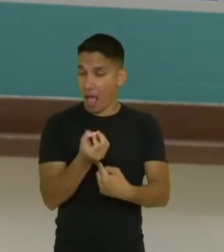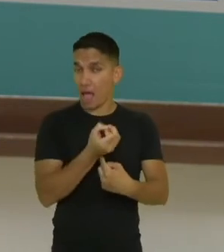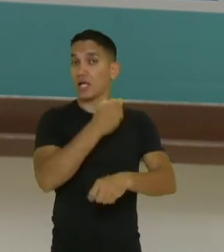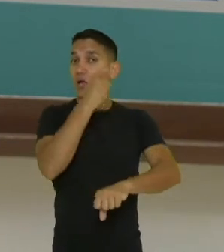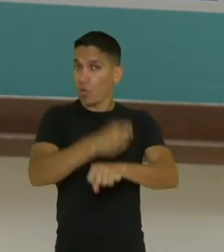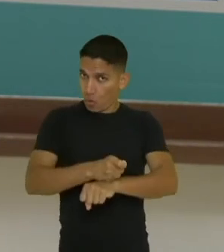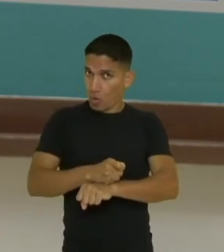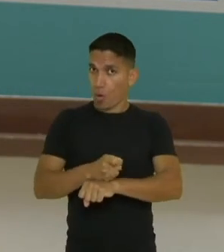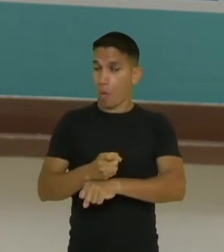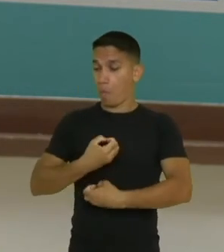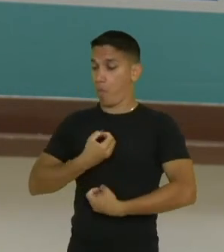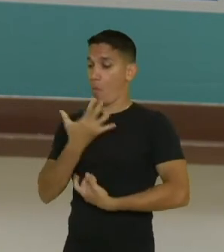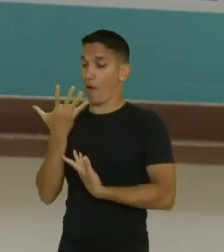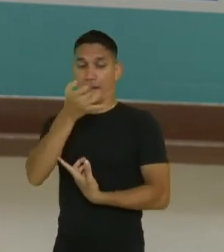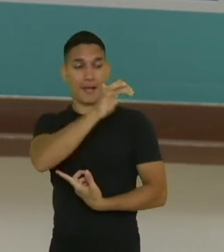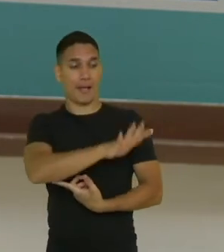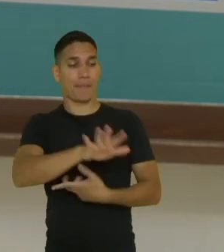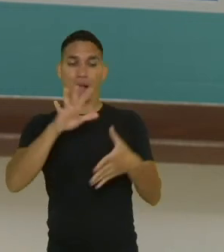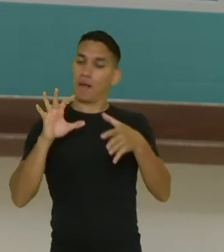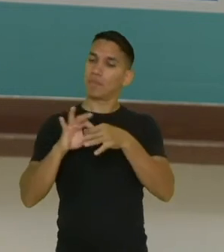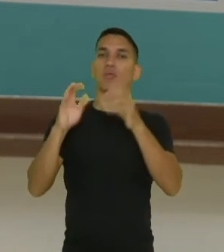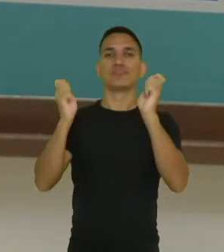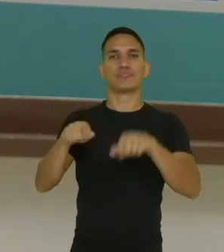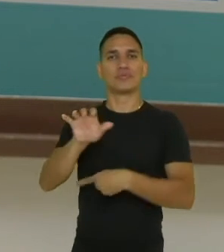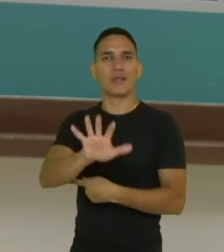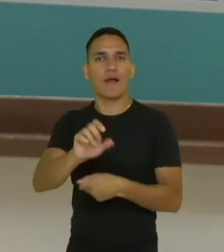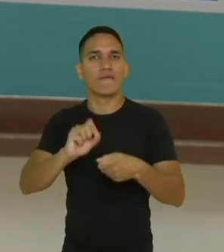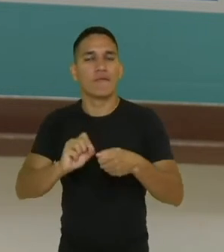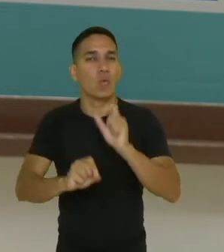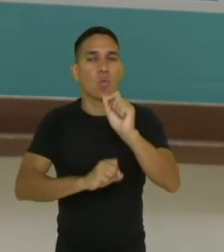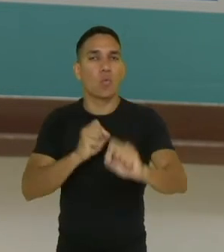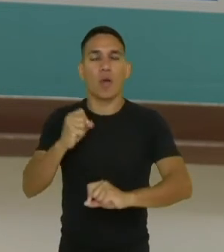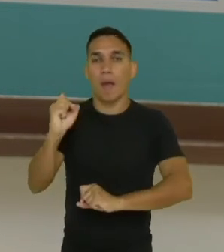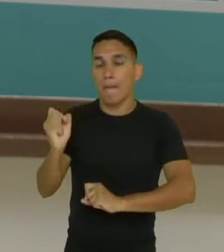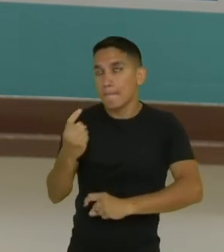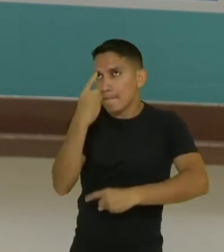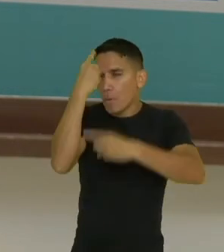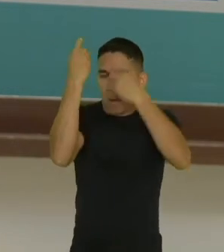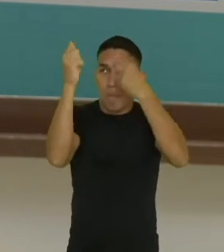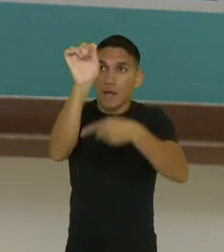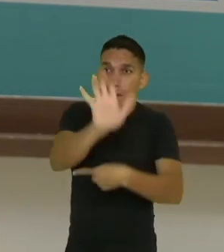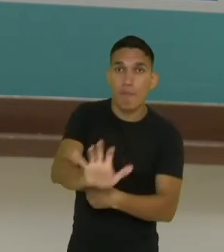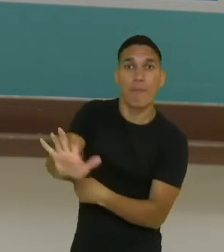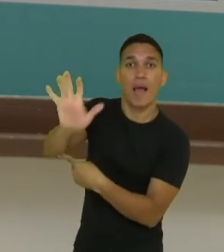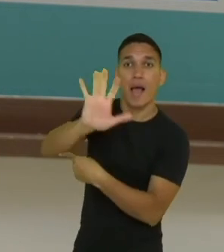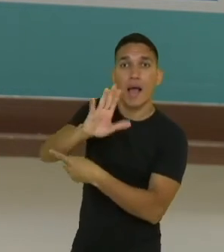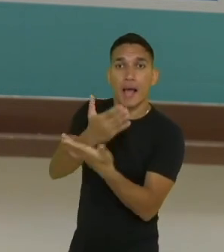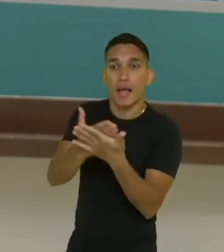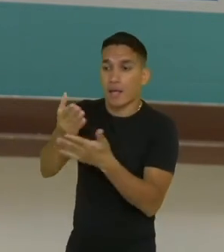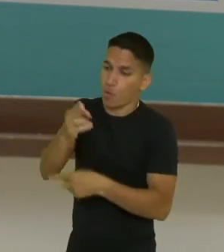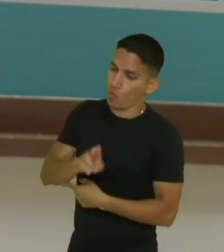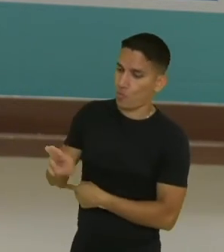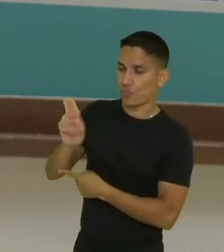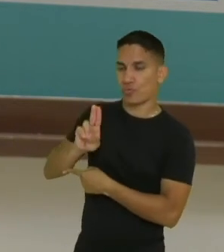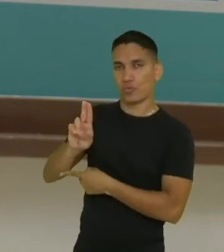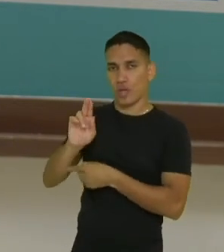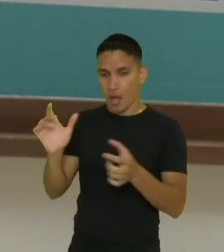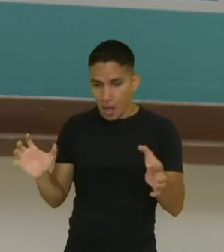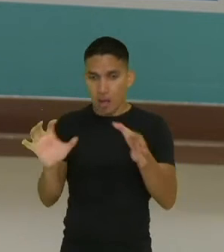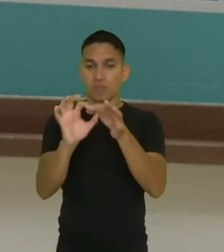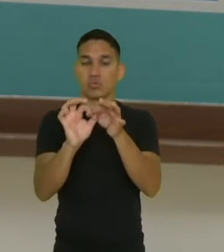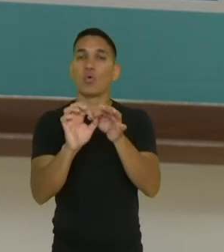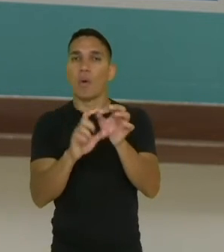está relacionado a essa possibilidade de criar imagens a partir das junções